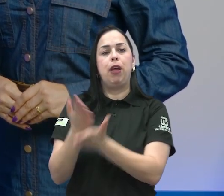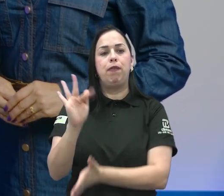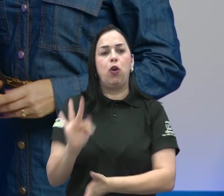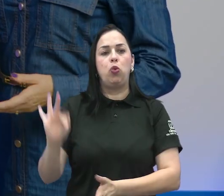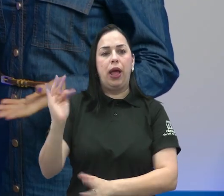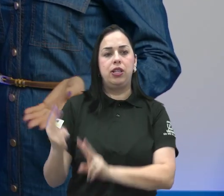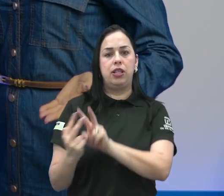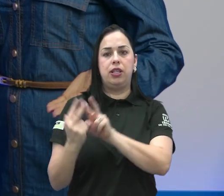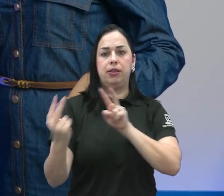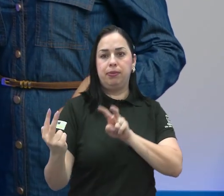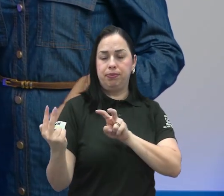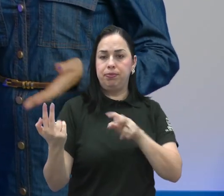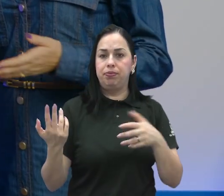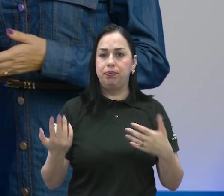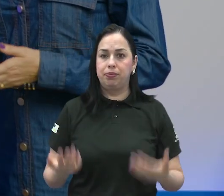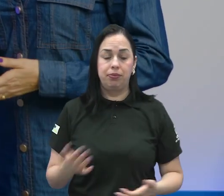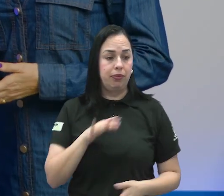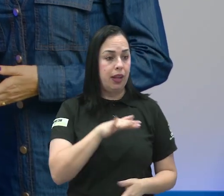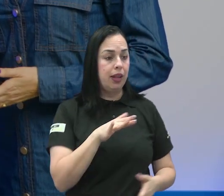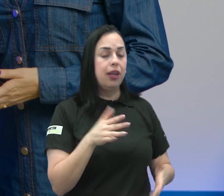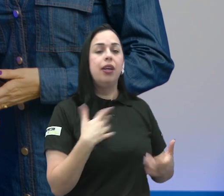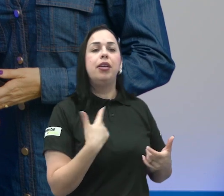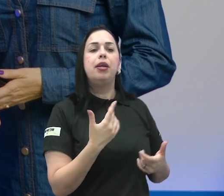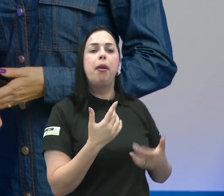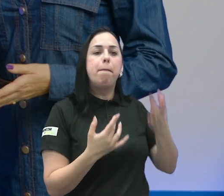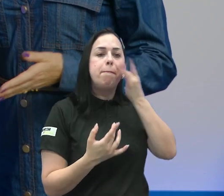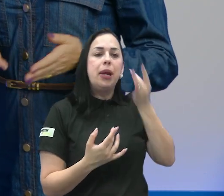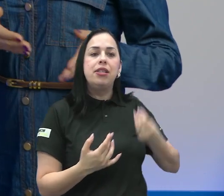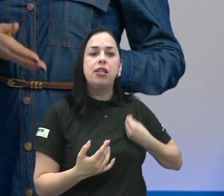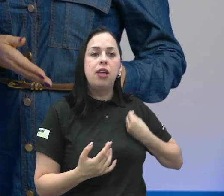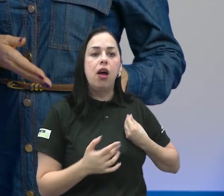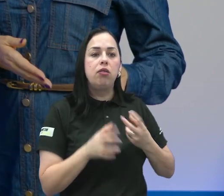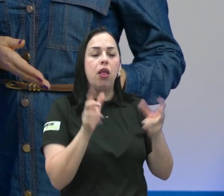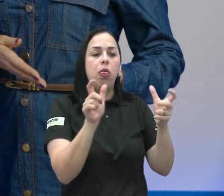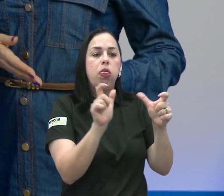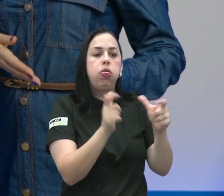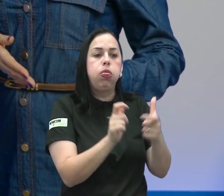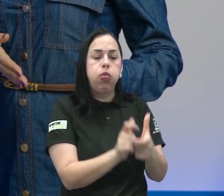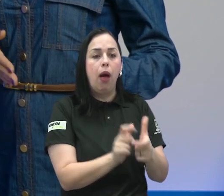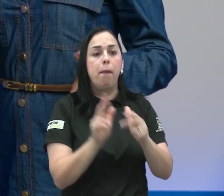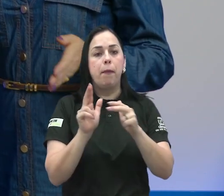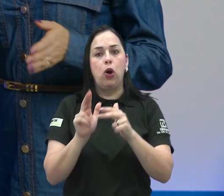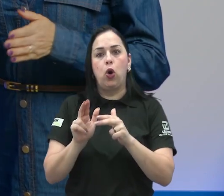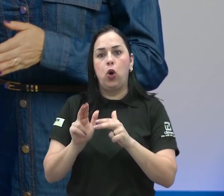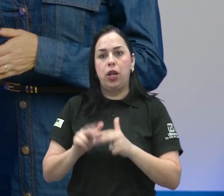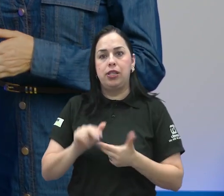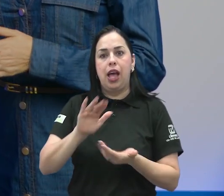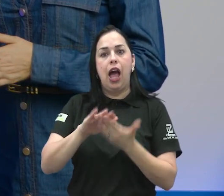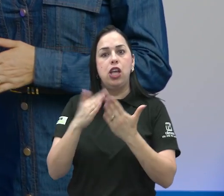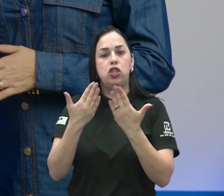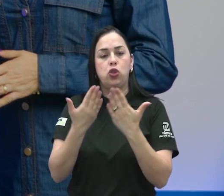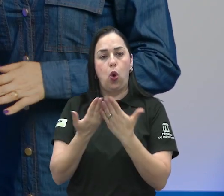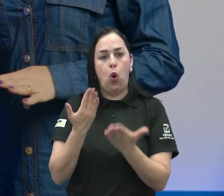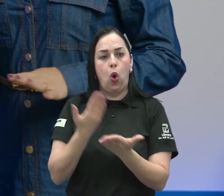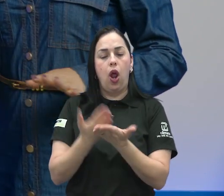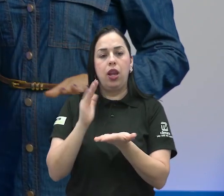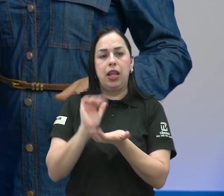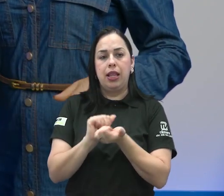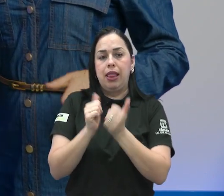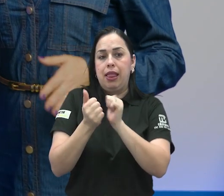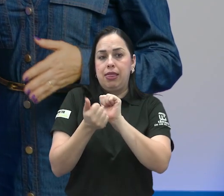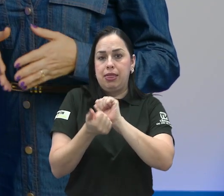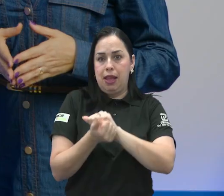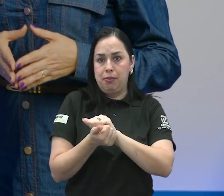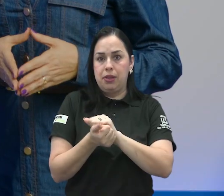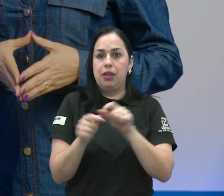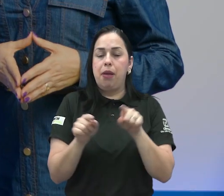distância, Érica. Pois é, Paulo, com menos alunos no presencial, também tem escolas que já vêm sentindo aí a redução